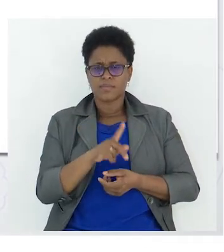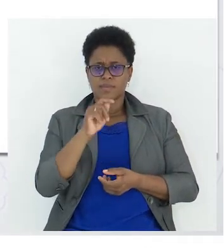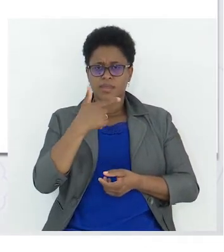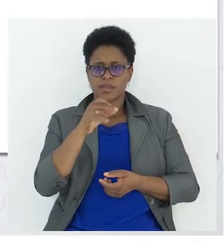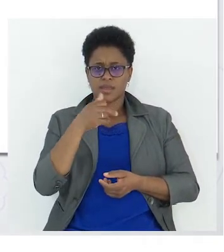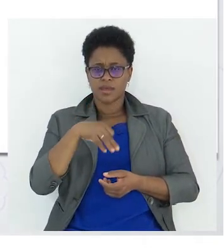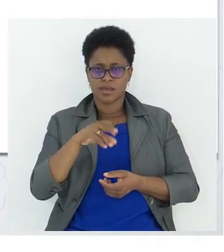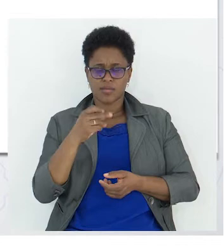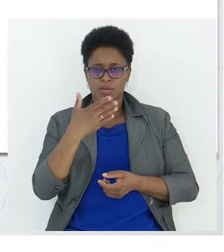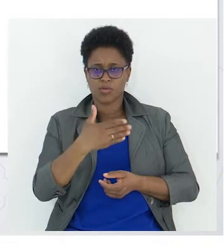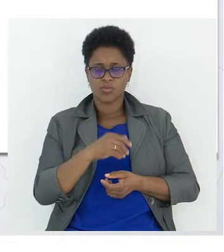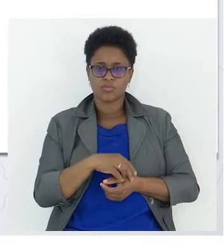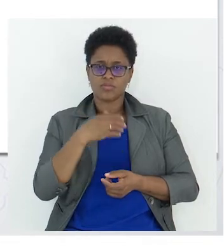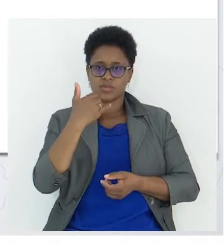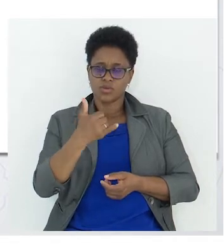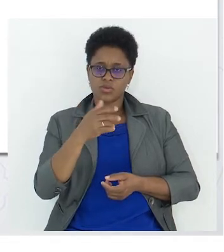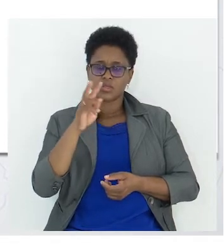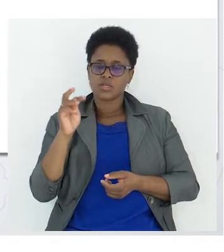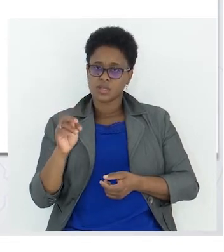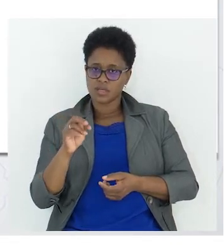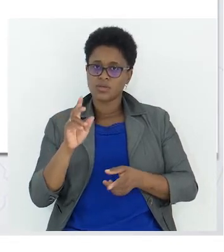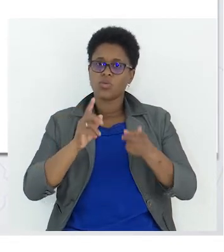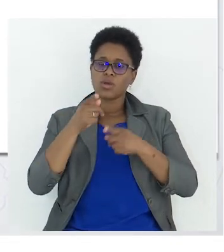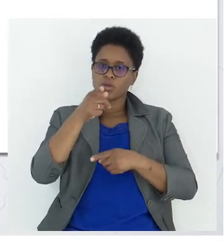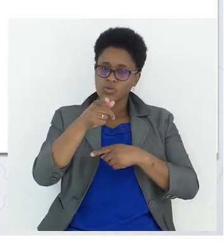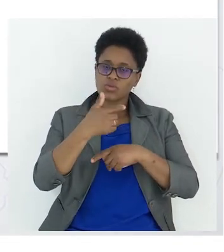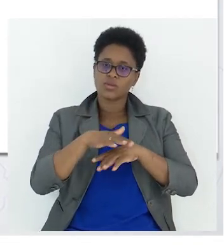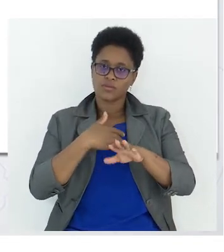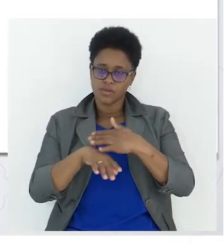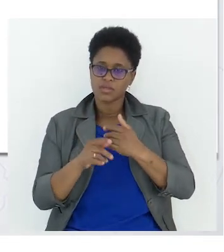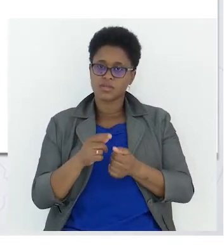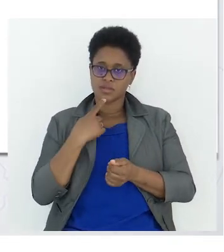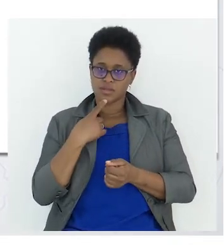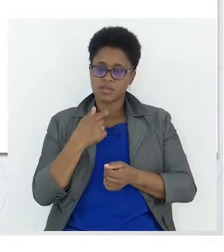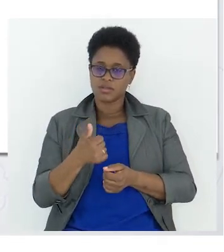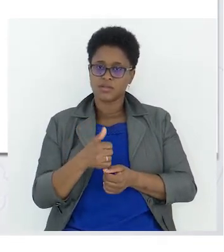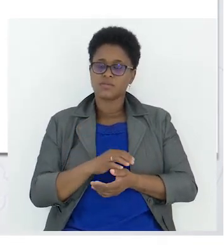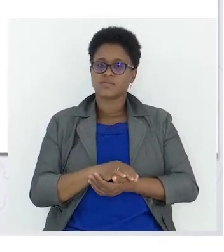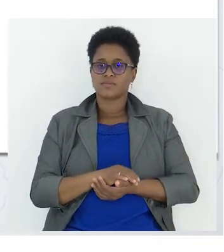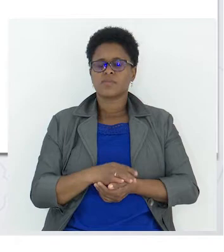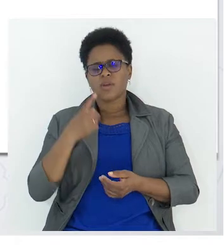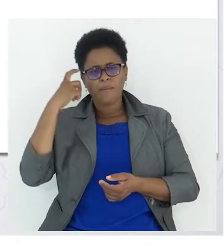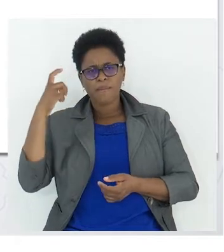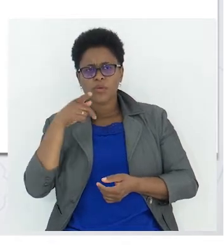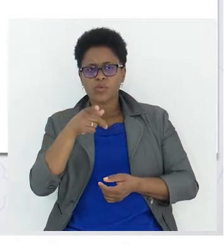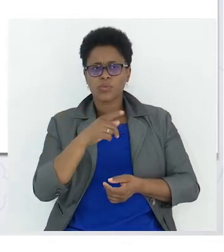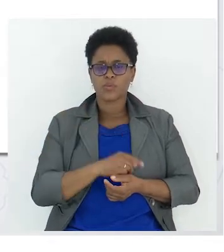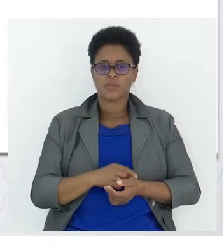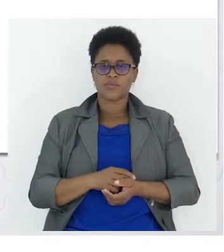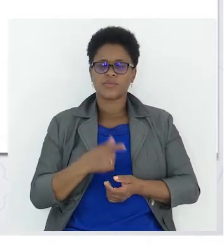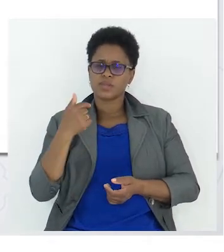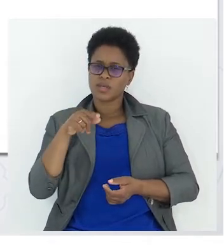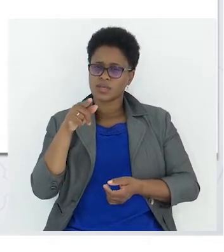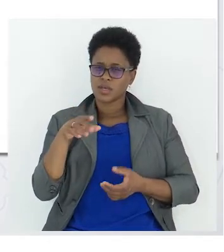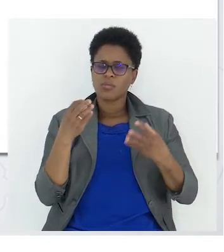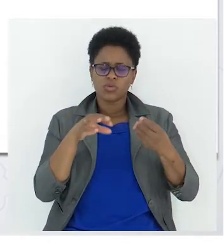1, a etapa 2 e a etapa 3. O que é que deves fazer? Tá bem? Então, imagina que tu estás